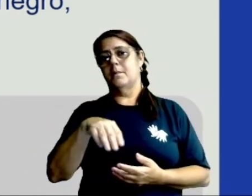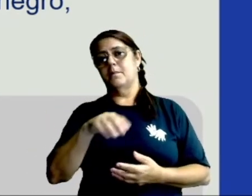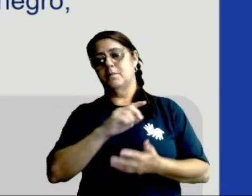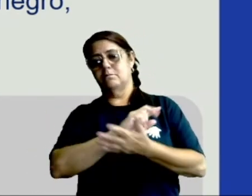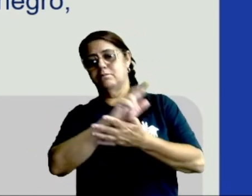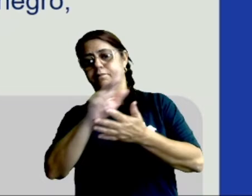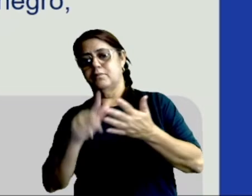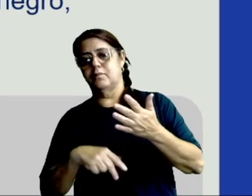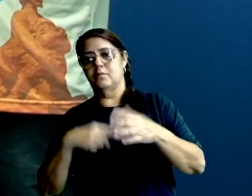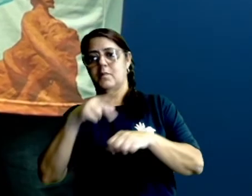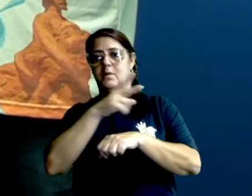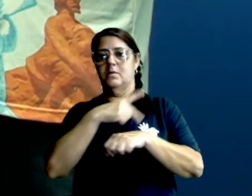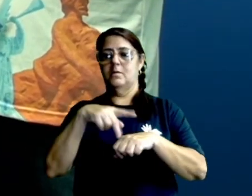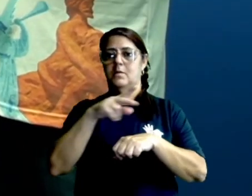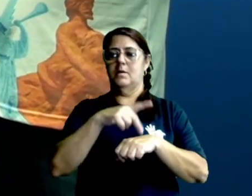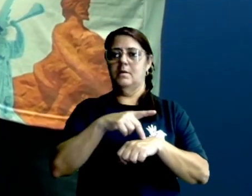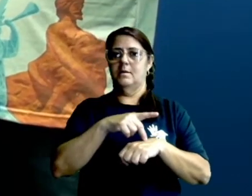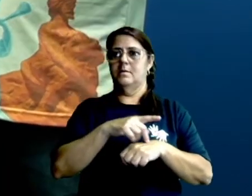e Kosovo.